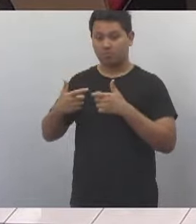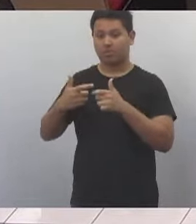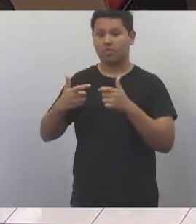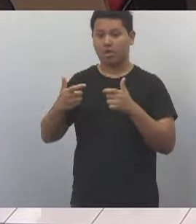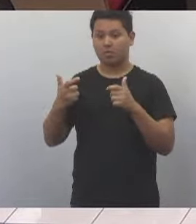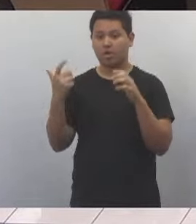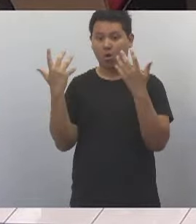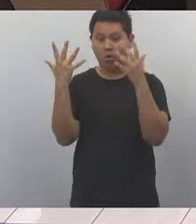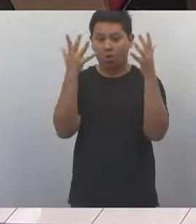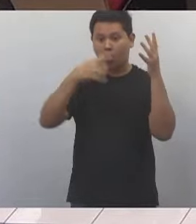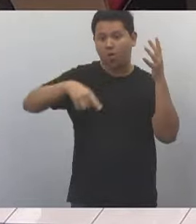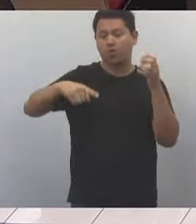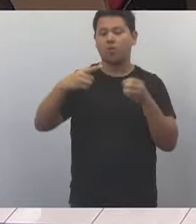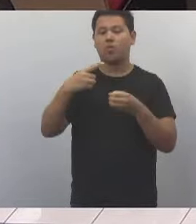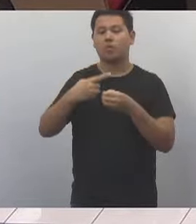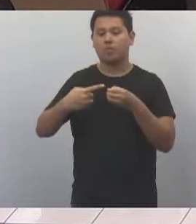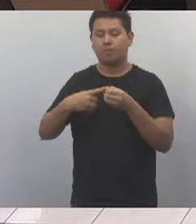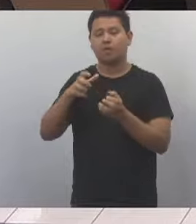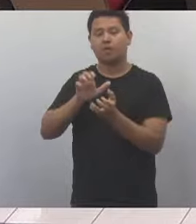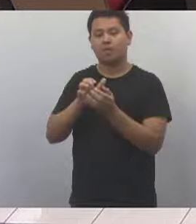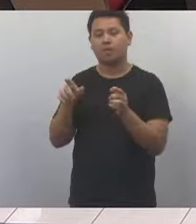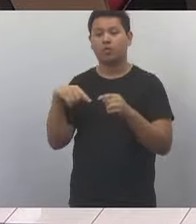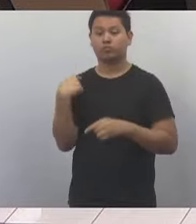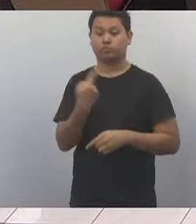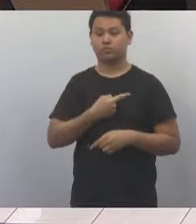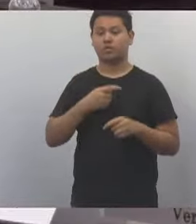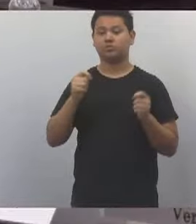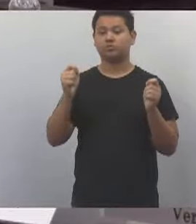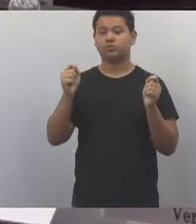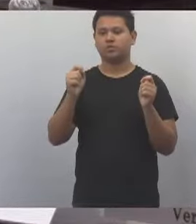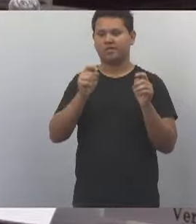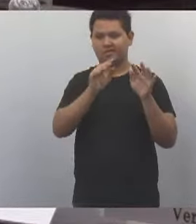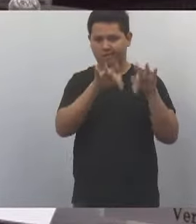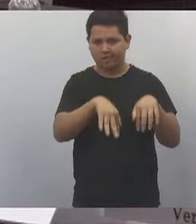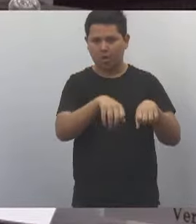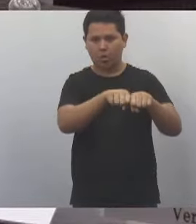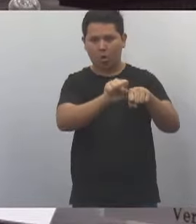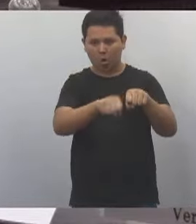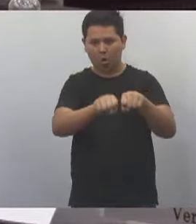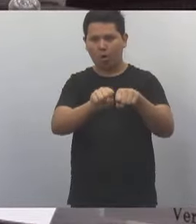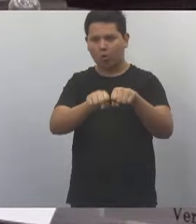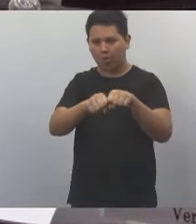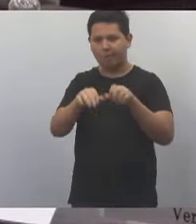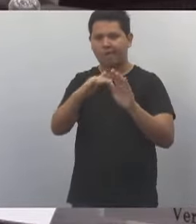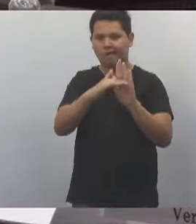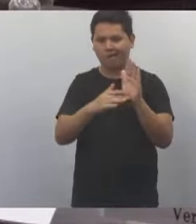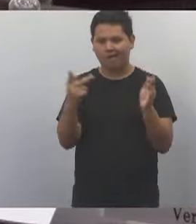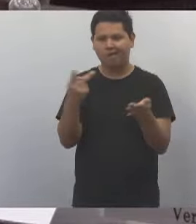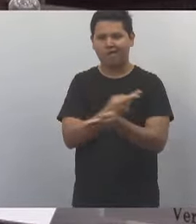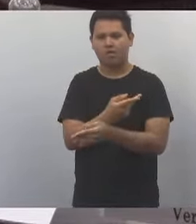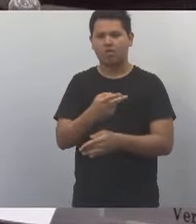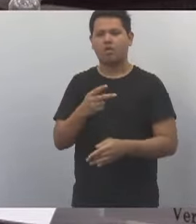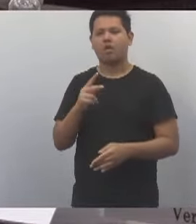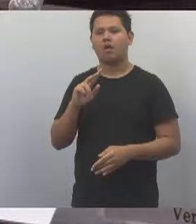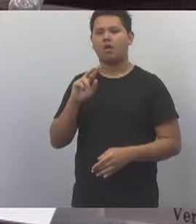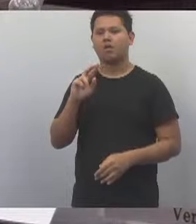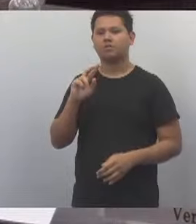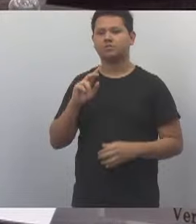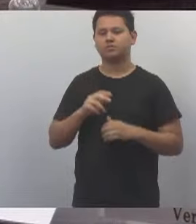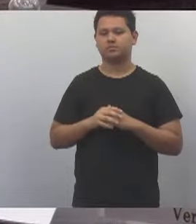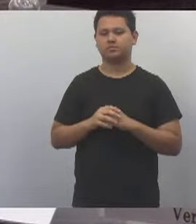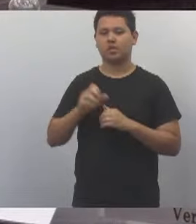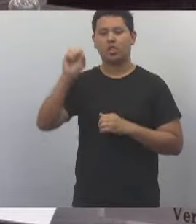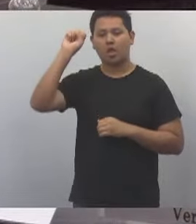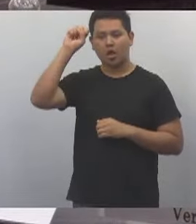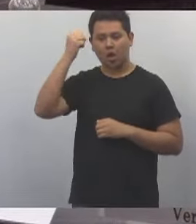para a população de Jacareí, para a gente acabar com essas motos que cometem irregularidades. E como a vereadora Sônia disse, muito bem